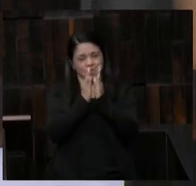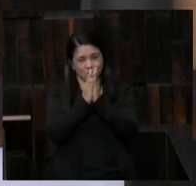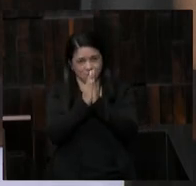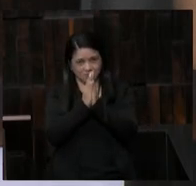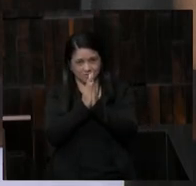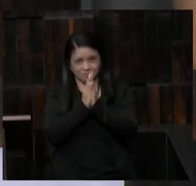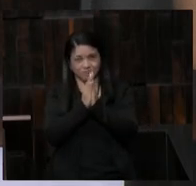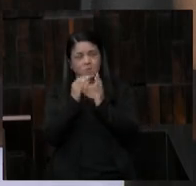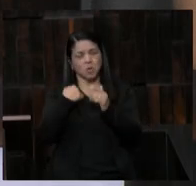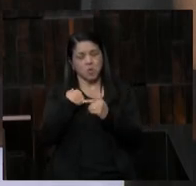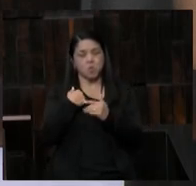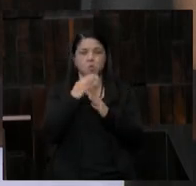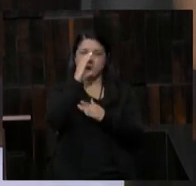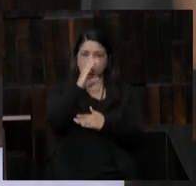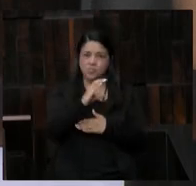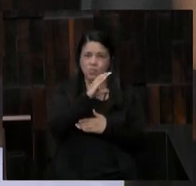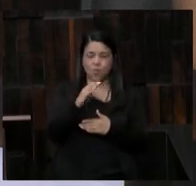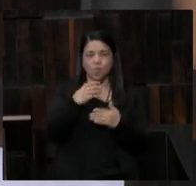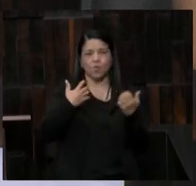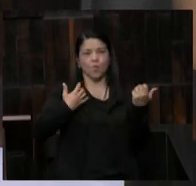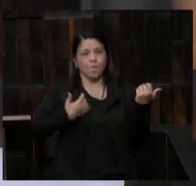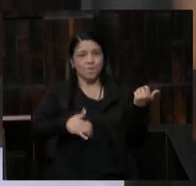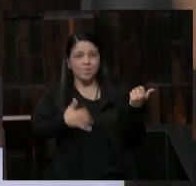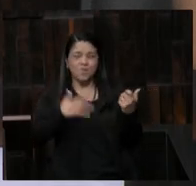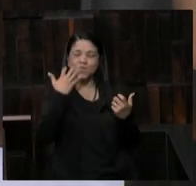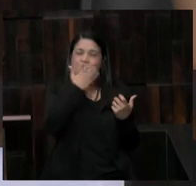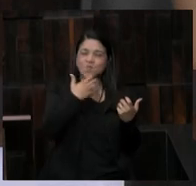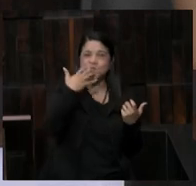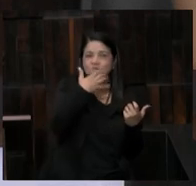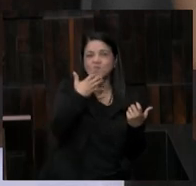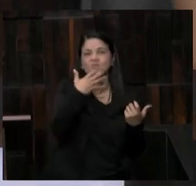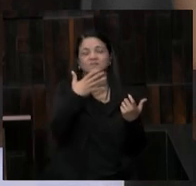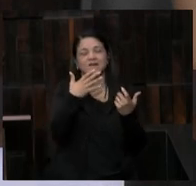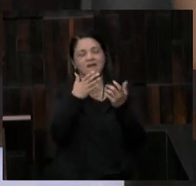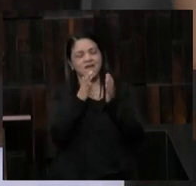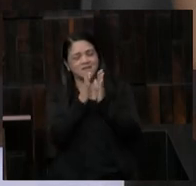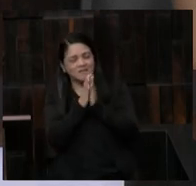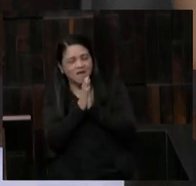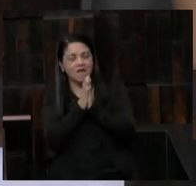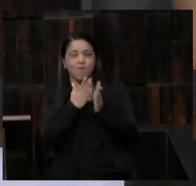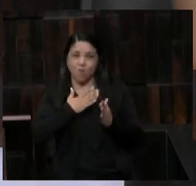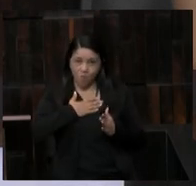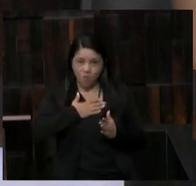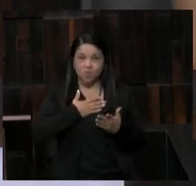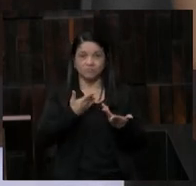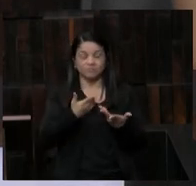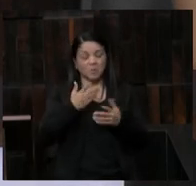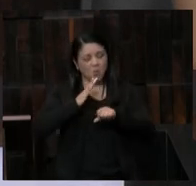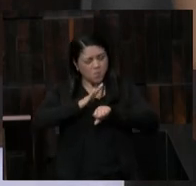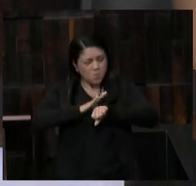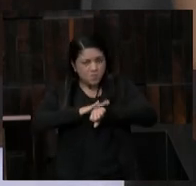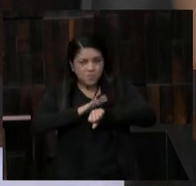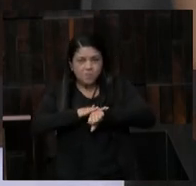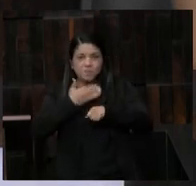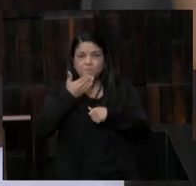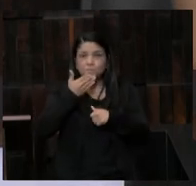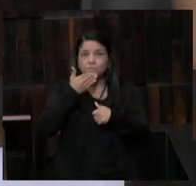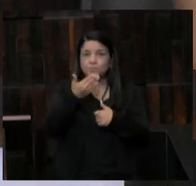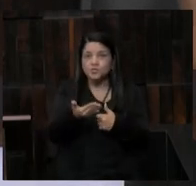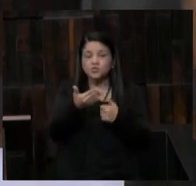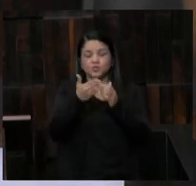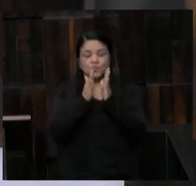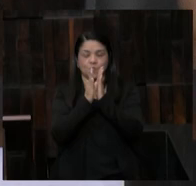católico e sou músico, então gosto de cantar algumas canções e rezar, enfim. E durante aquele momento, nós pedíamos